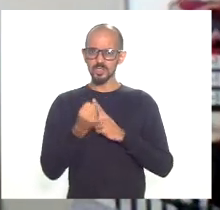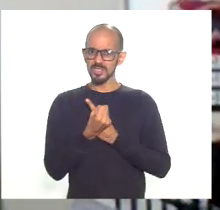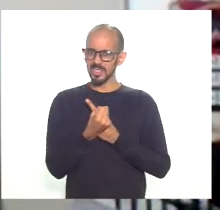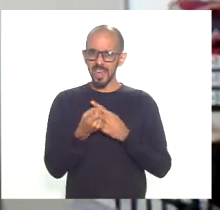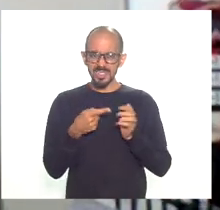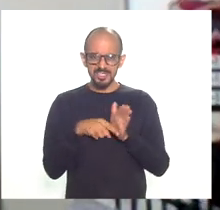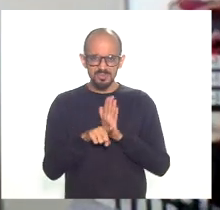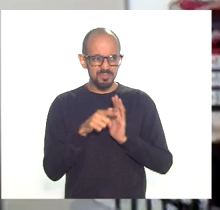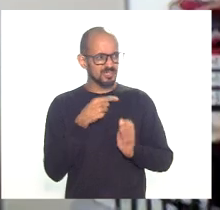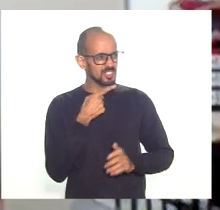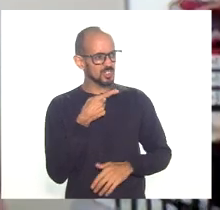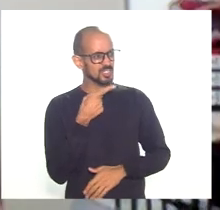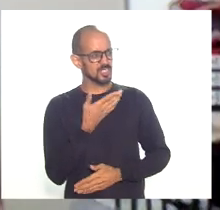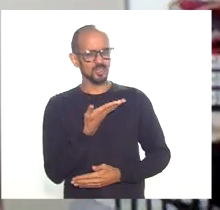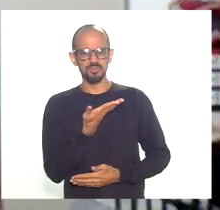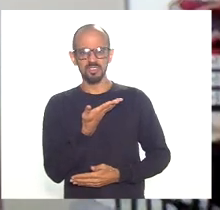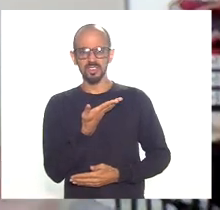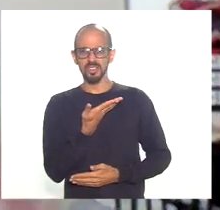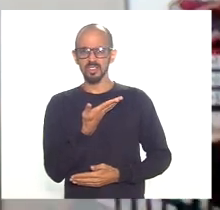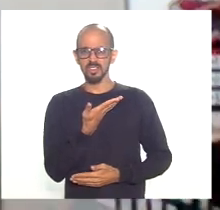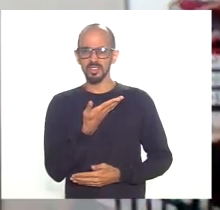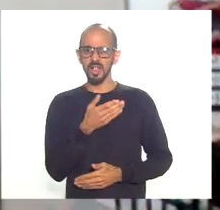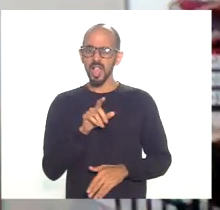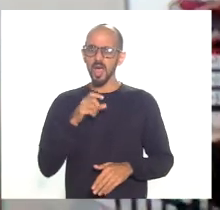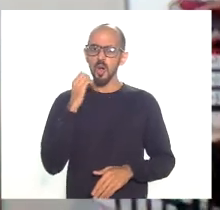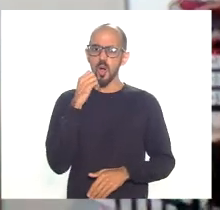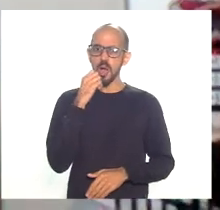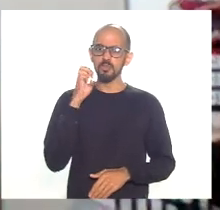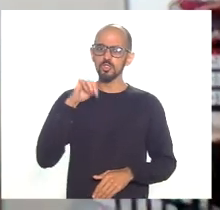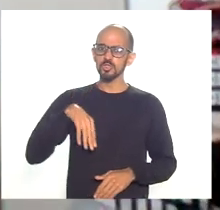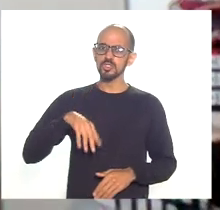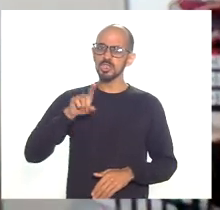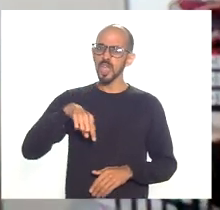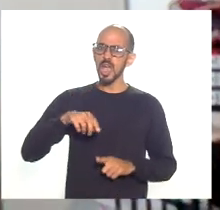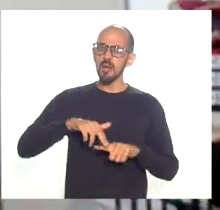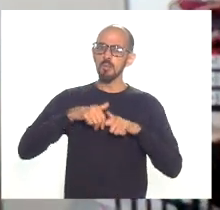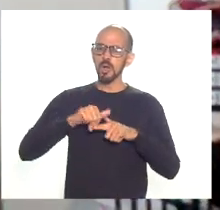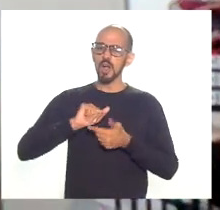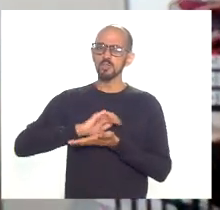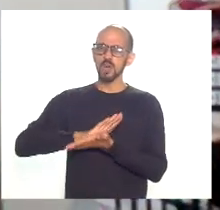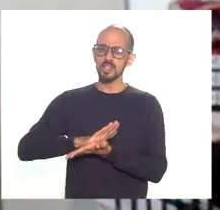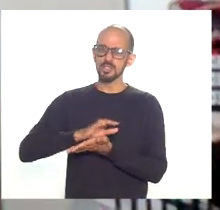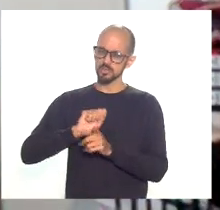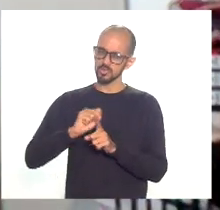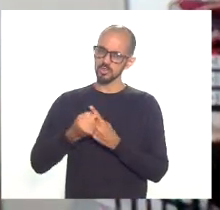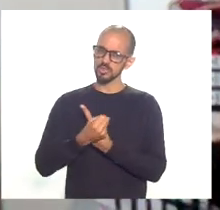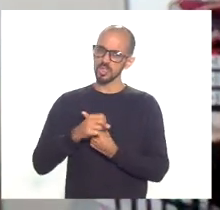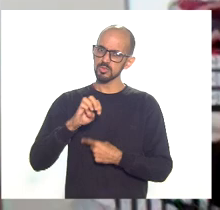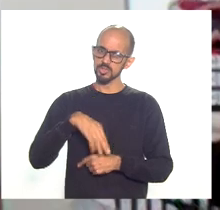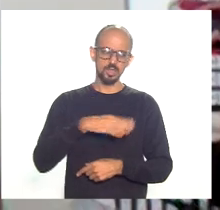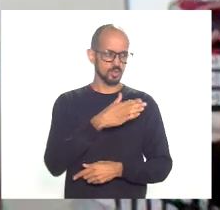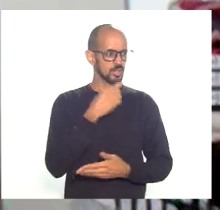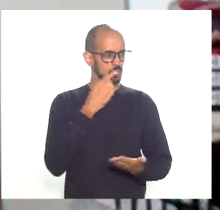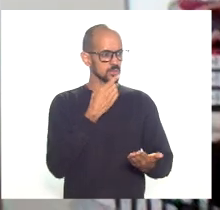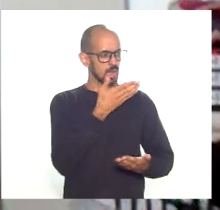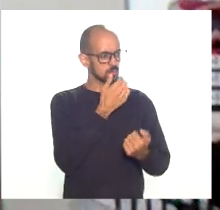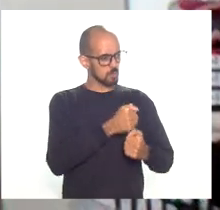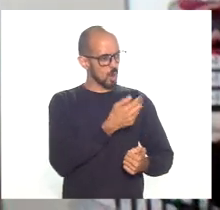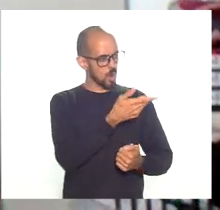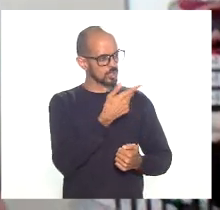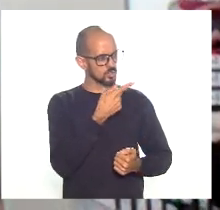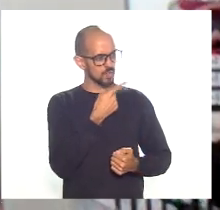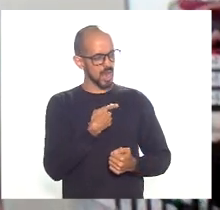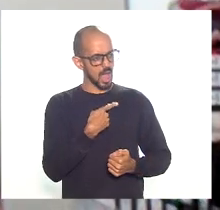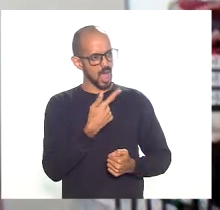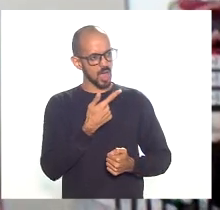evidente que é, e é evidente que isso tem a ver com a questão do racismo na nossa sociedade. O deputado pode levantar outras questões, mas